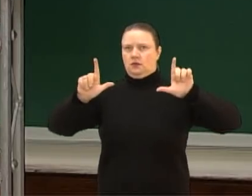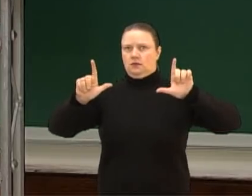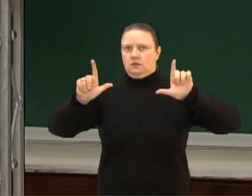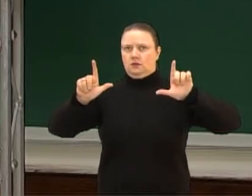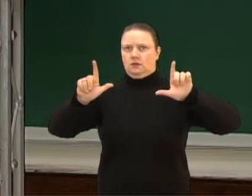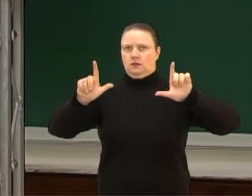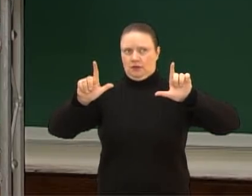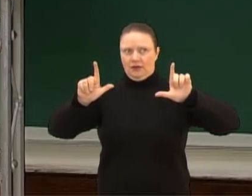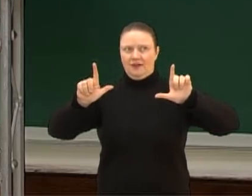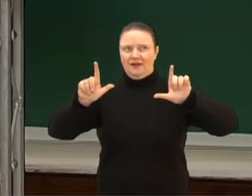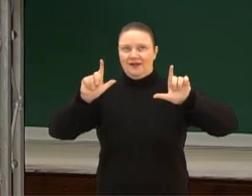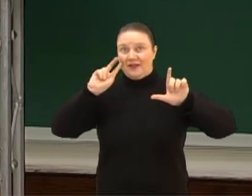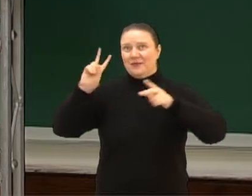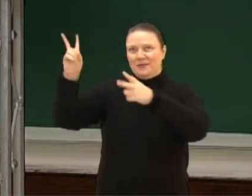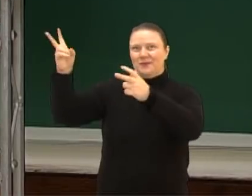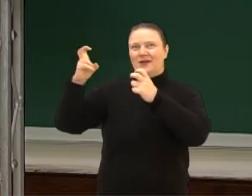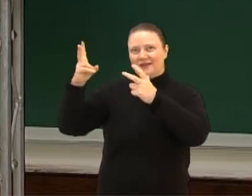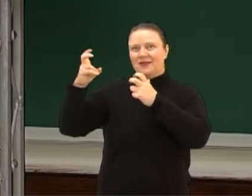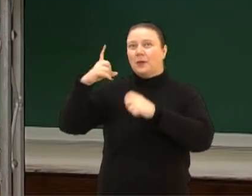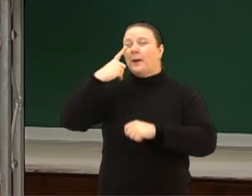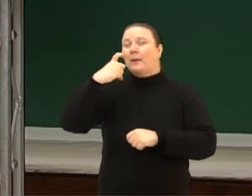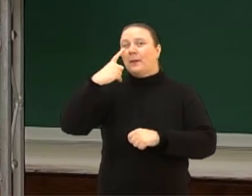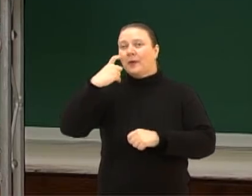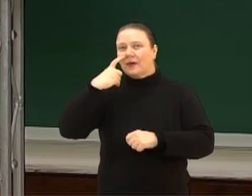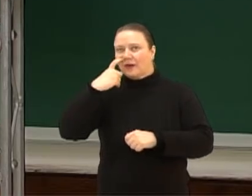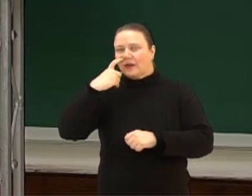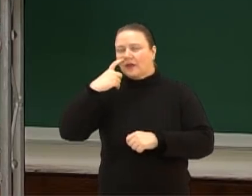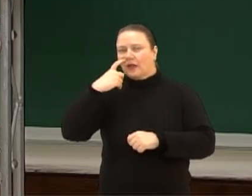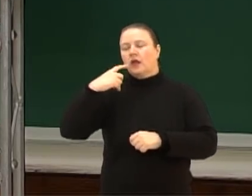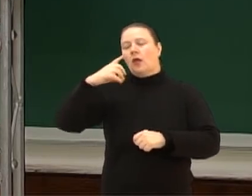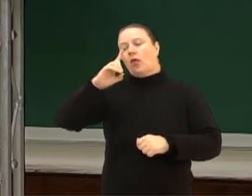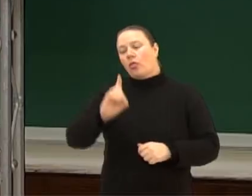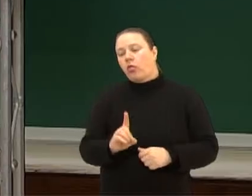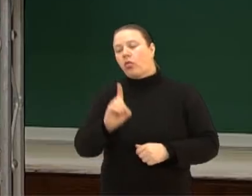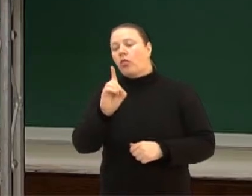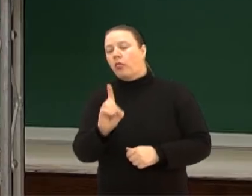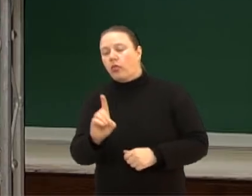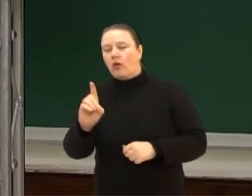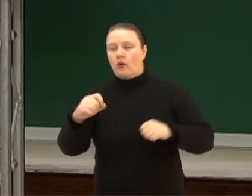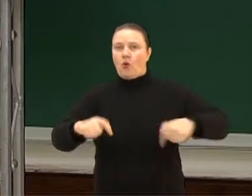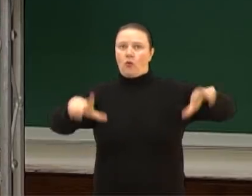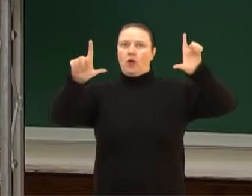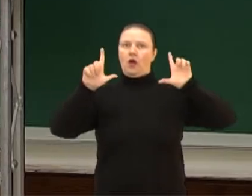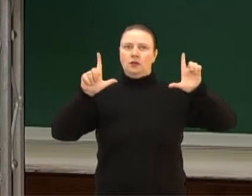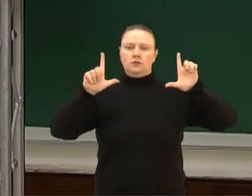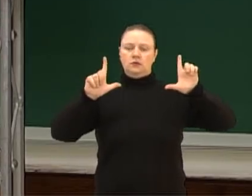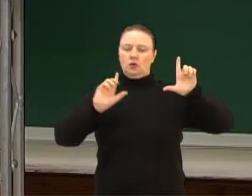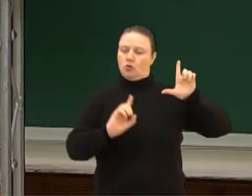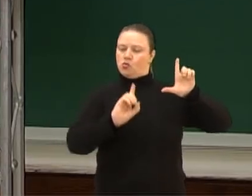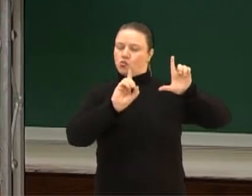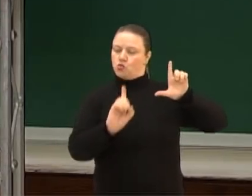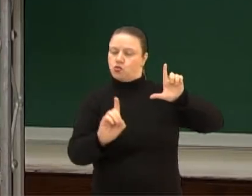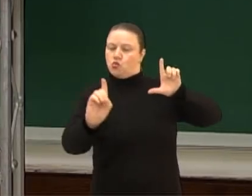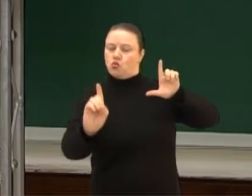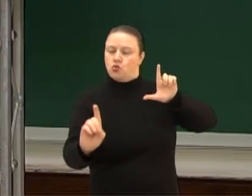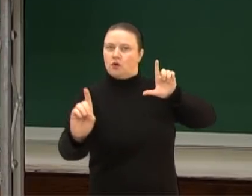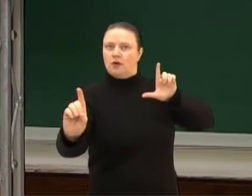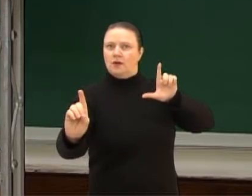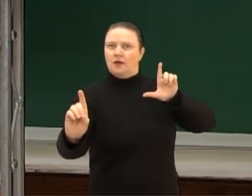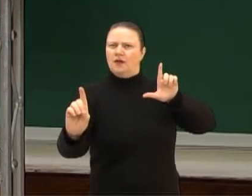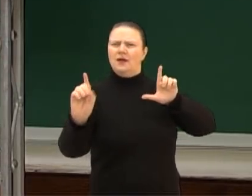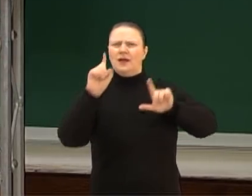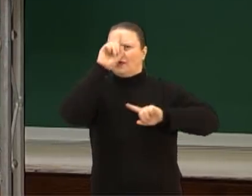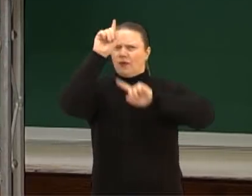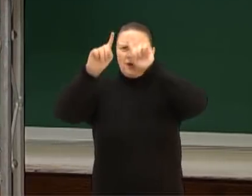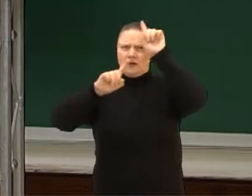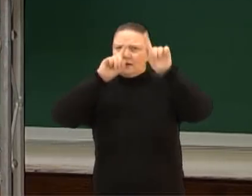saindo, né? Há um direcionamento de estar saindo do lugar, saindo daquela moldura, saindo para fora. Então, isso dá a ideia